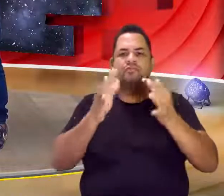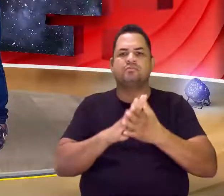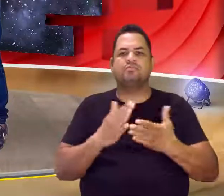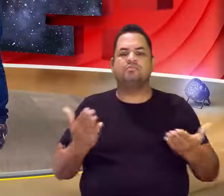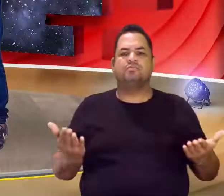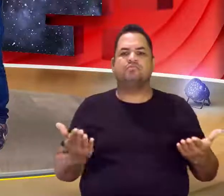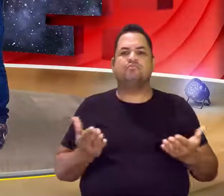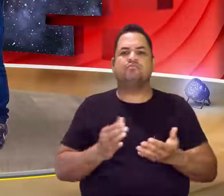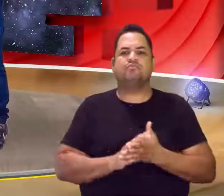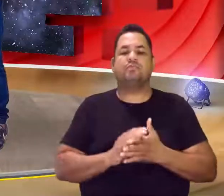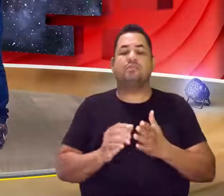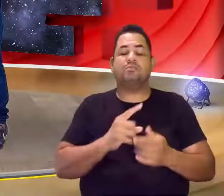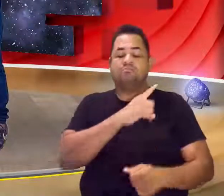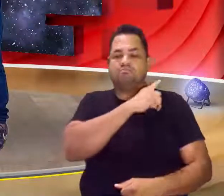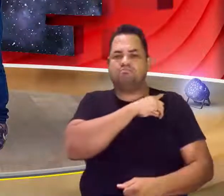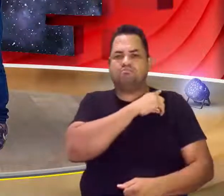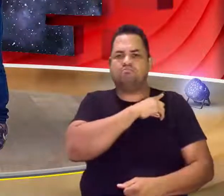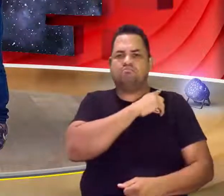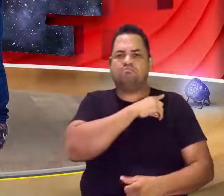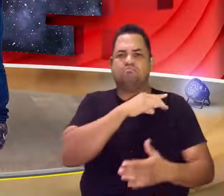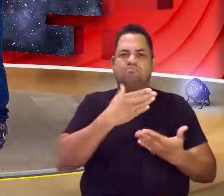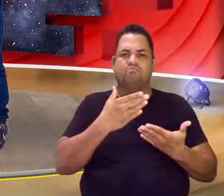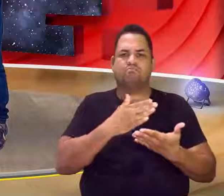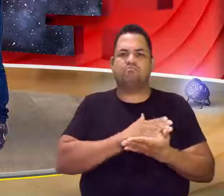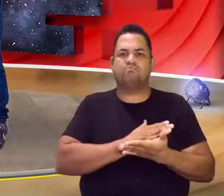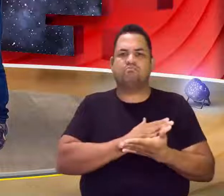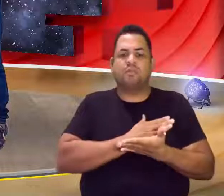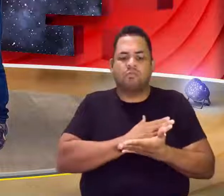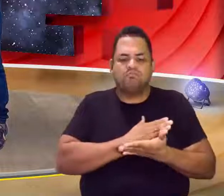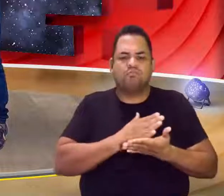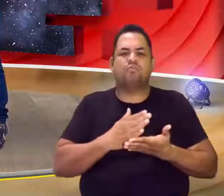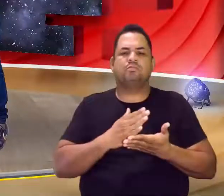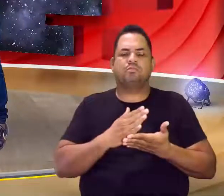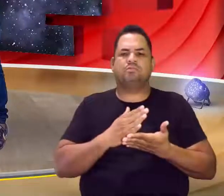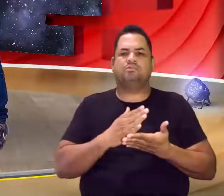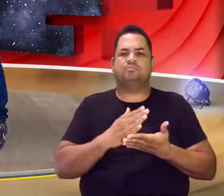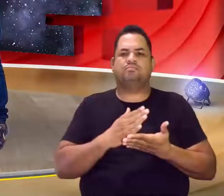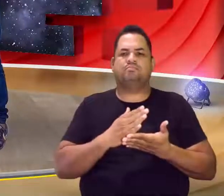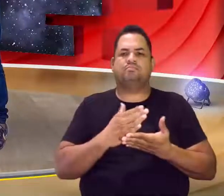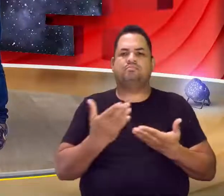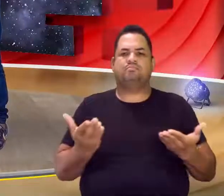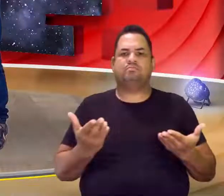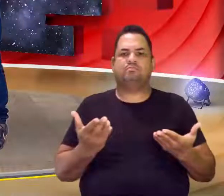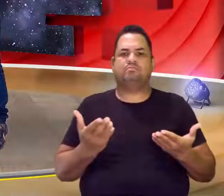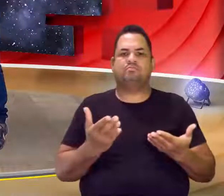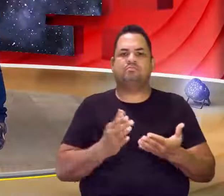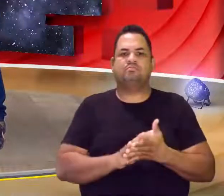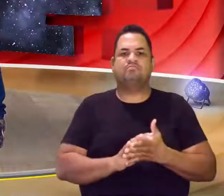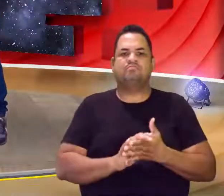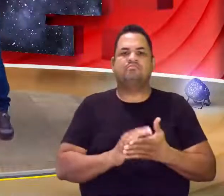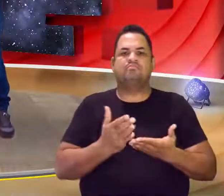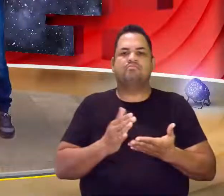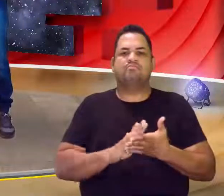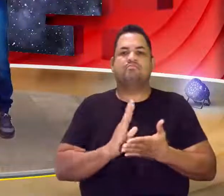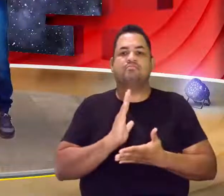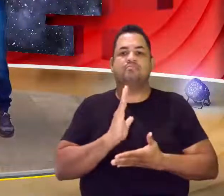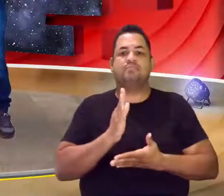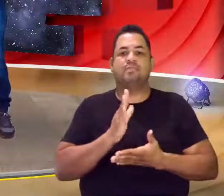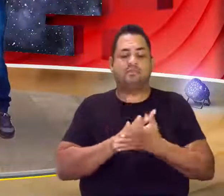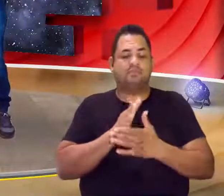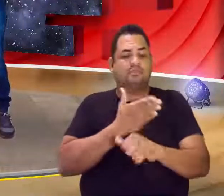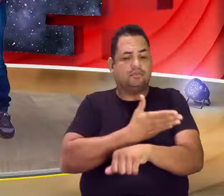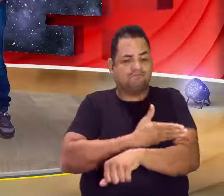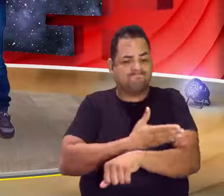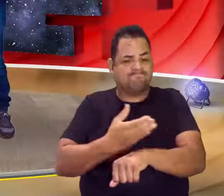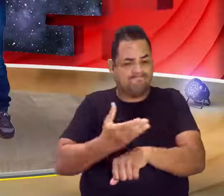se preparar. E o primeiro ano é o ponto de partida. Verdade, ligou então, a chave, né? Já vão se